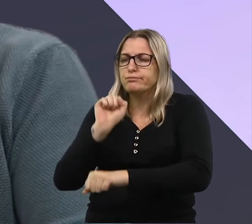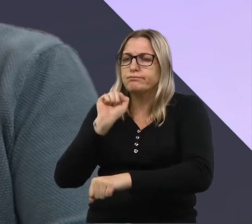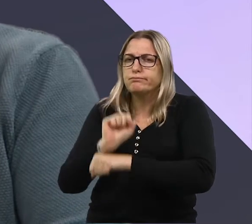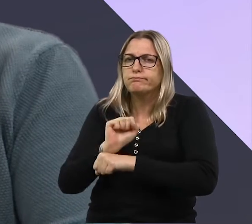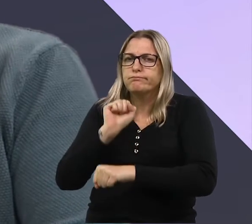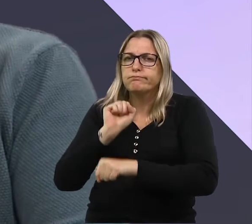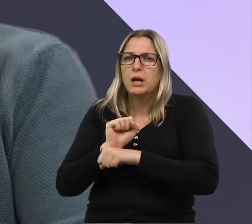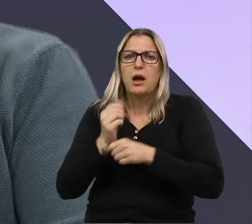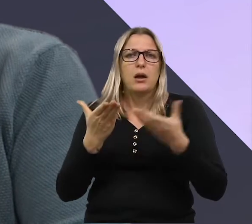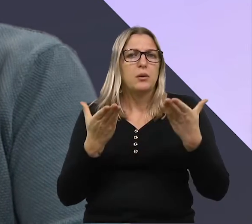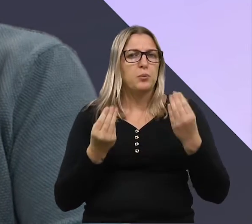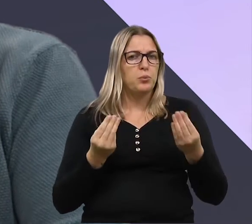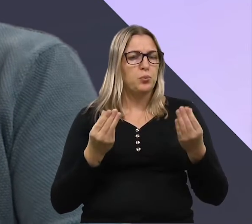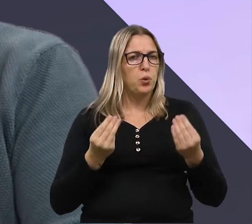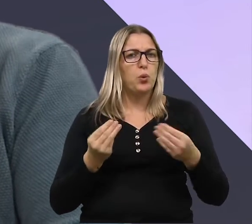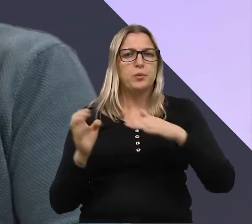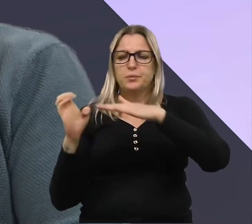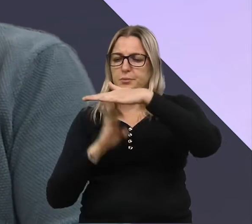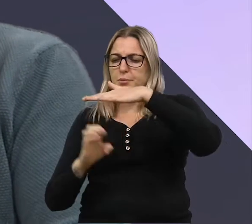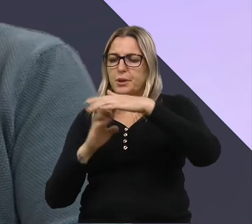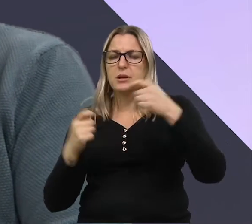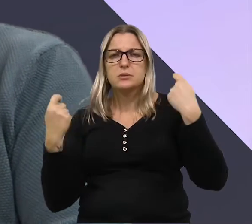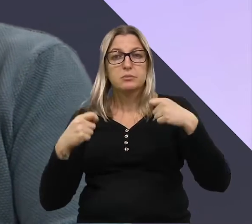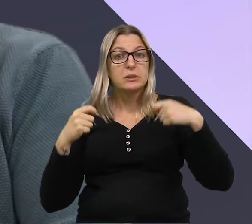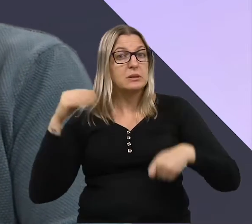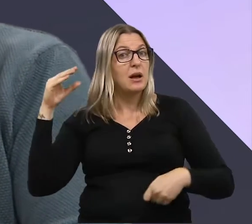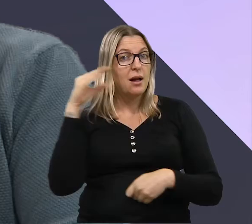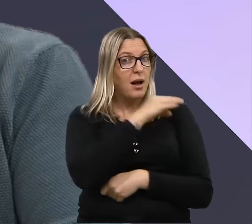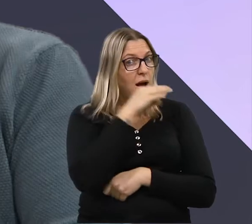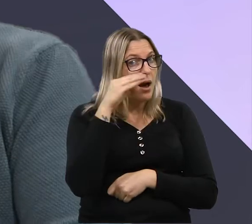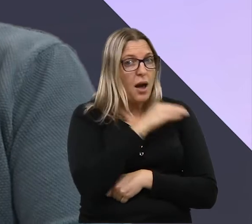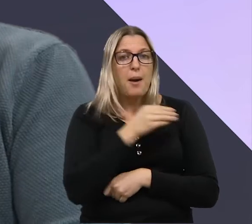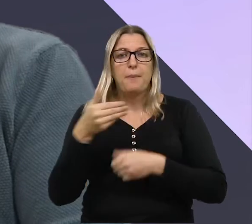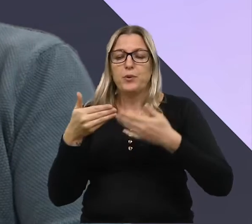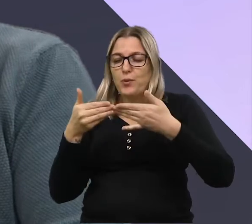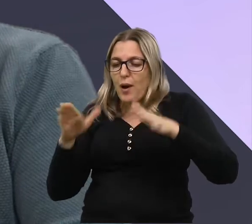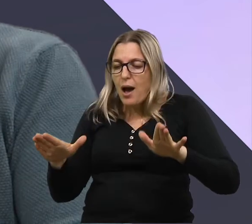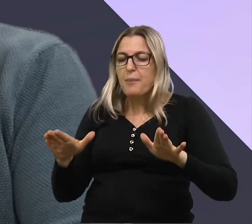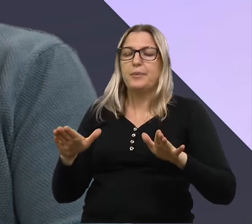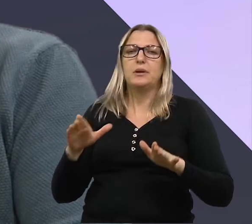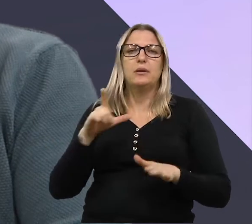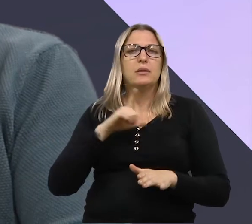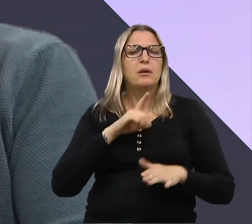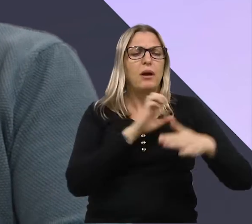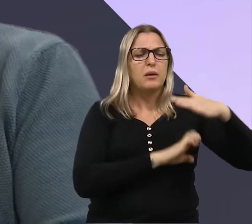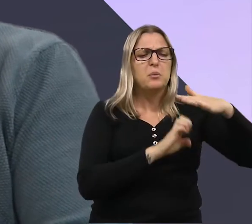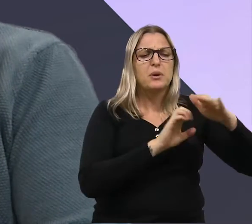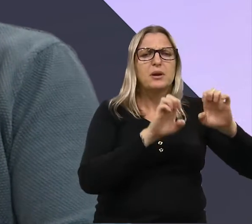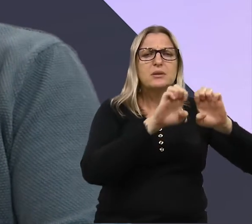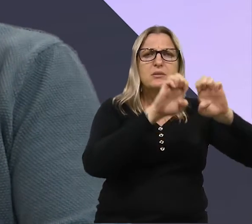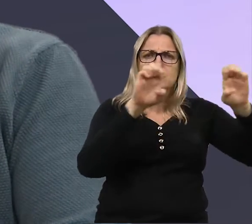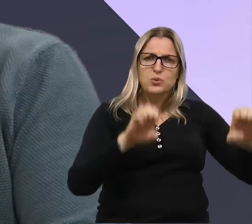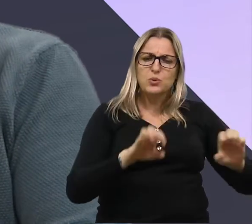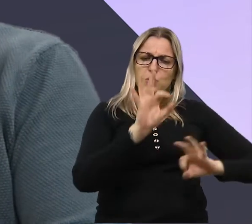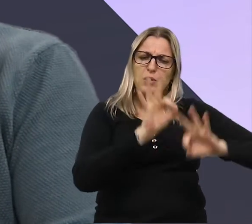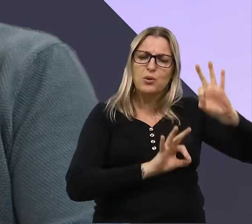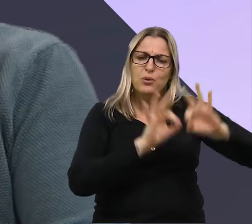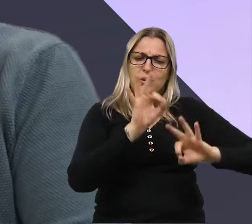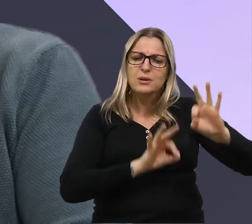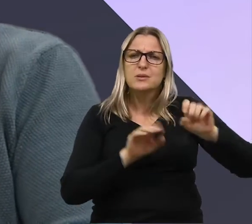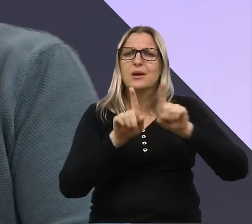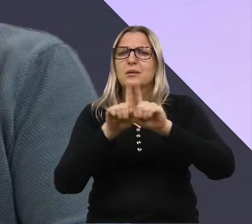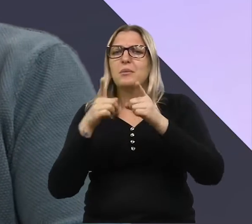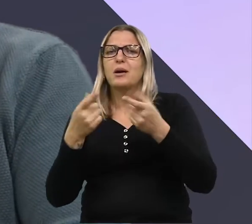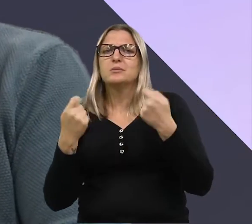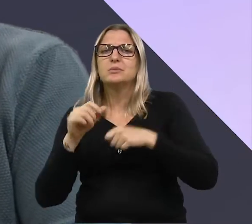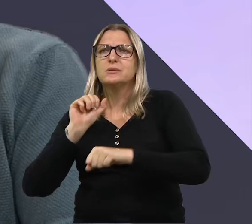muito grande para quem está investindo no município a tentar lá com a sua empresa lá com a com toda estrutura física montada